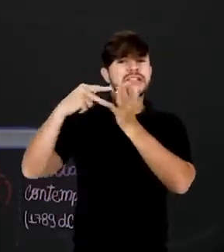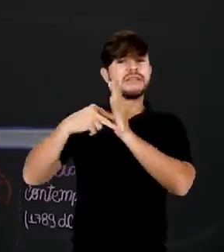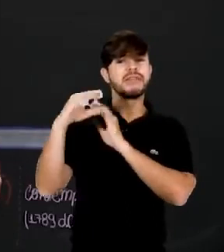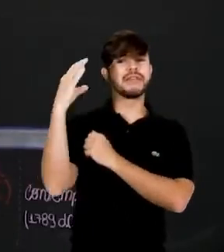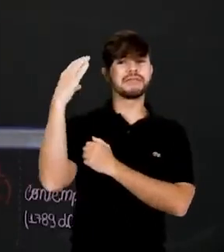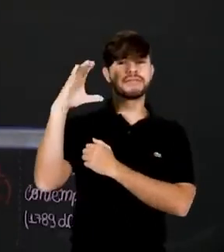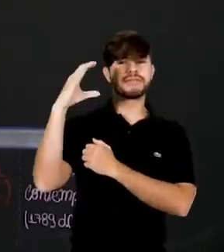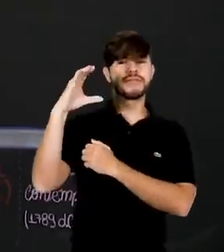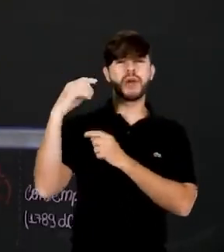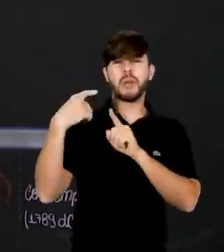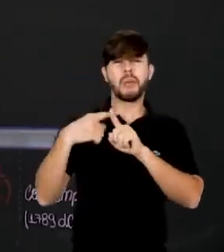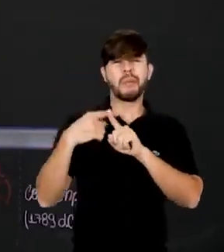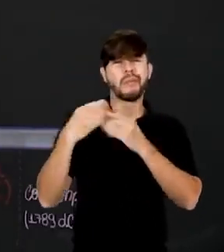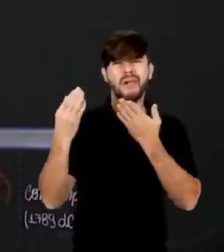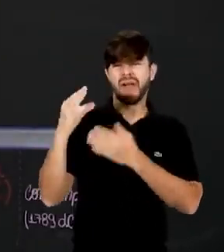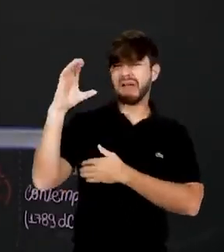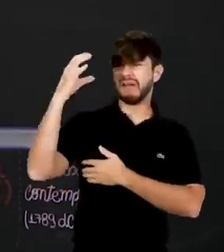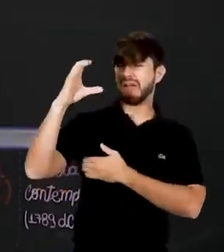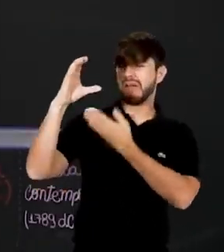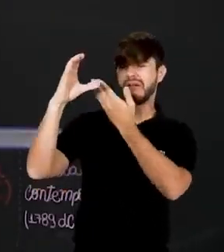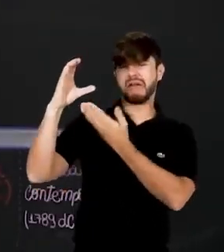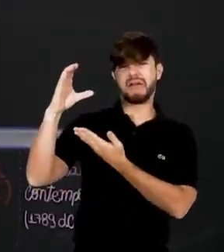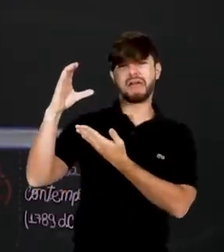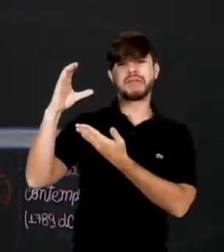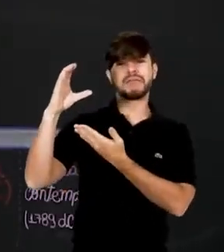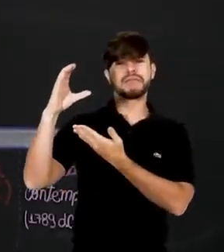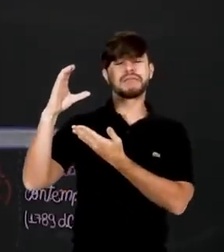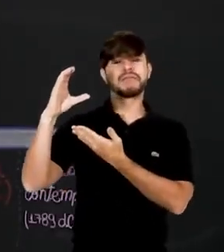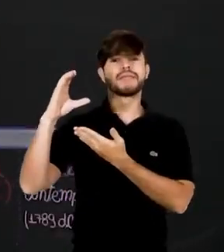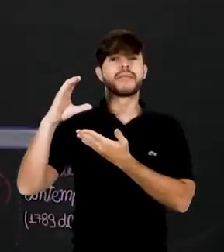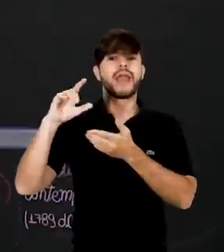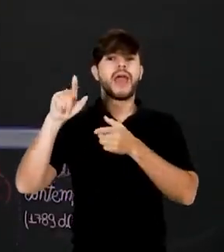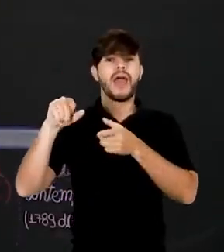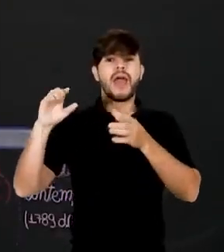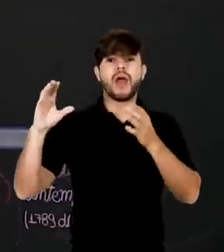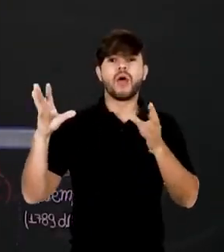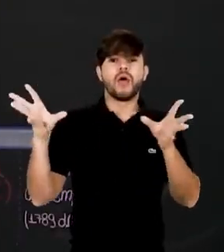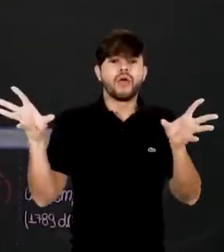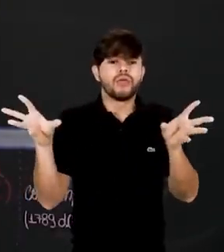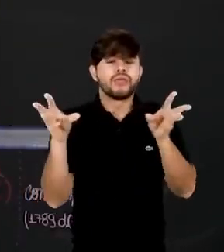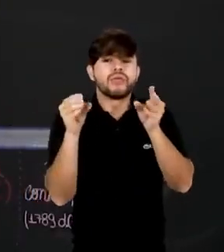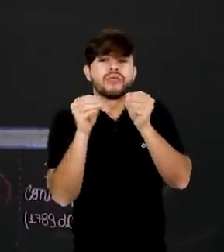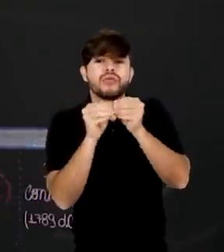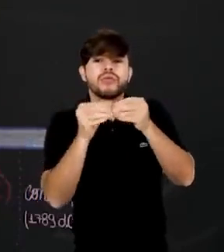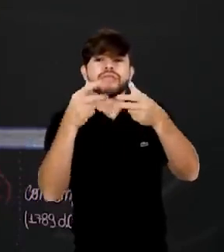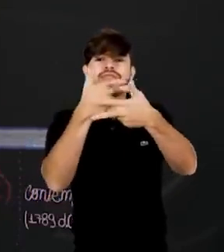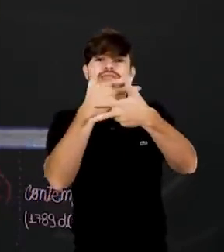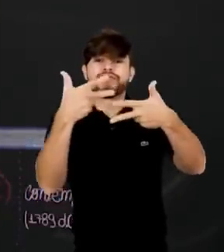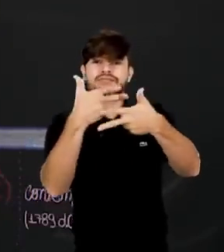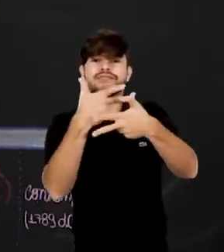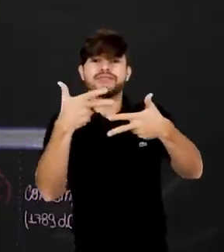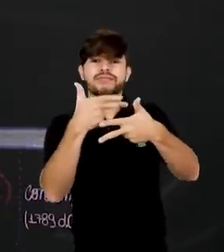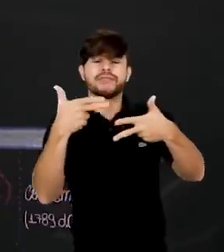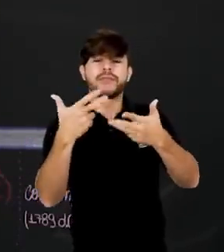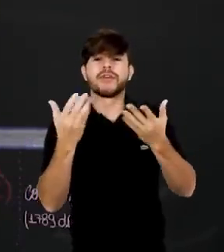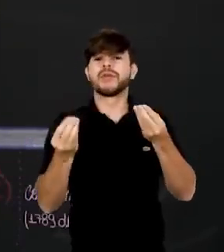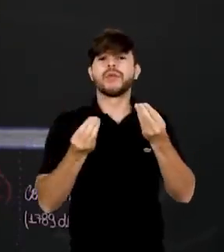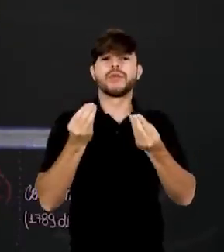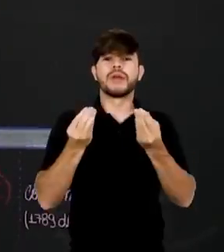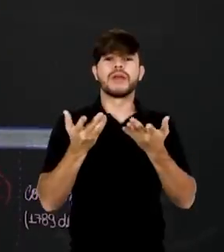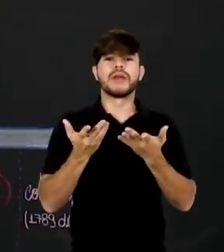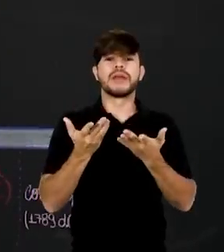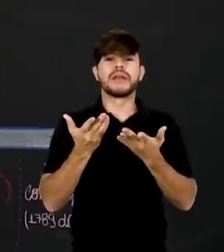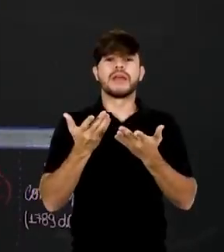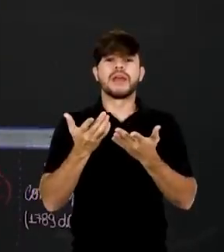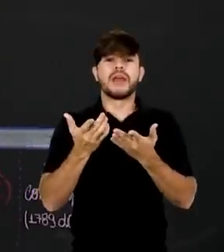O que eu quero dizer com ciência? Ciência é um conjunto de métodos, técnicas que